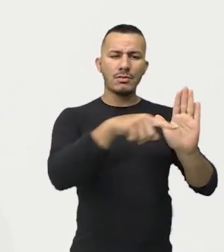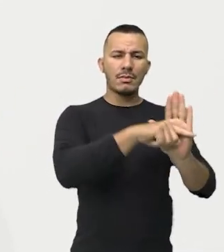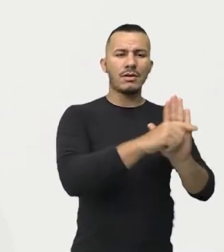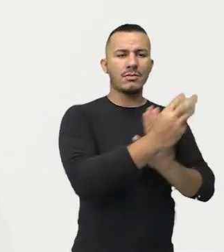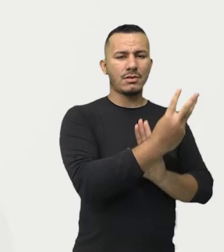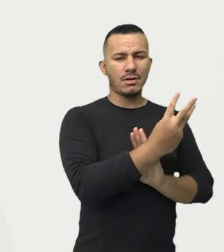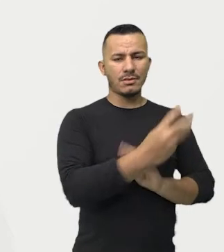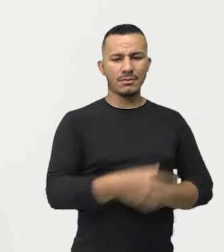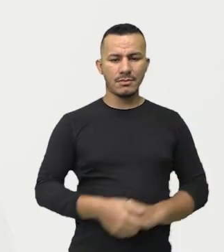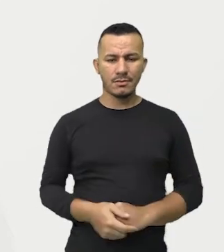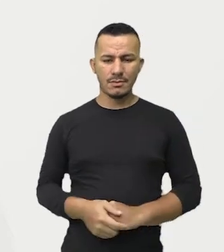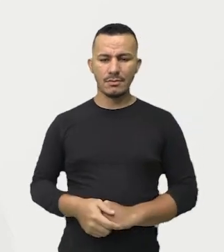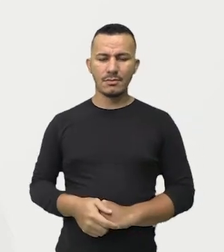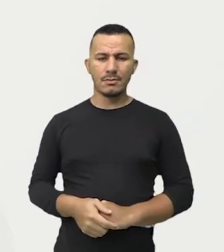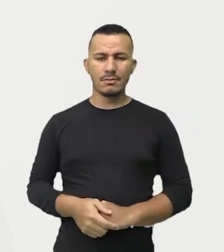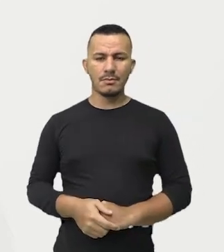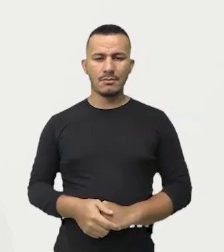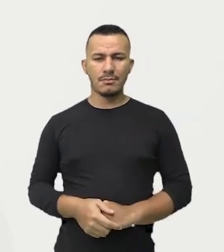menos 3.